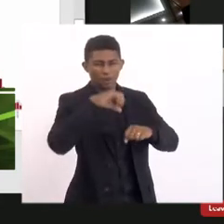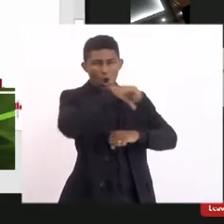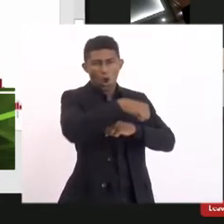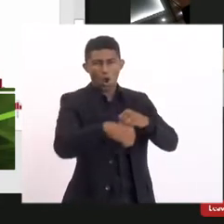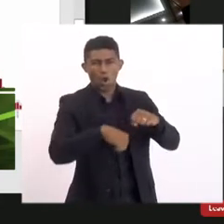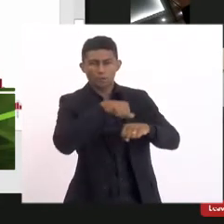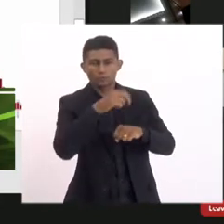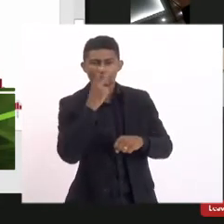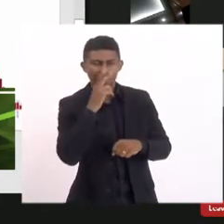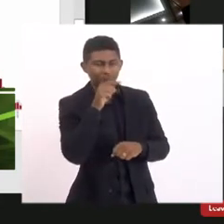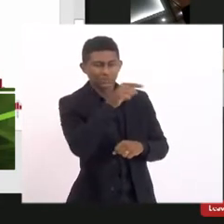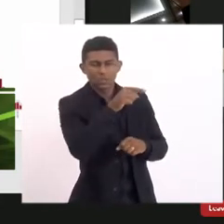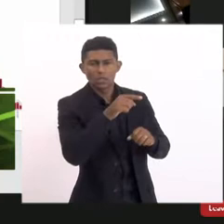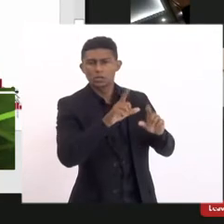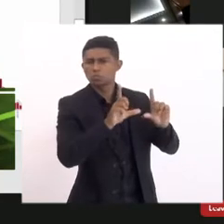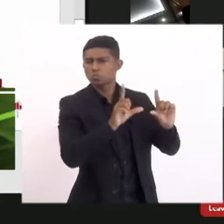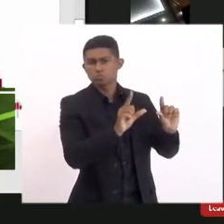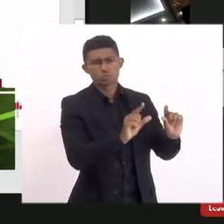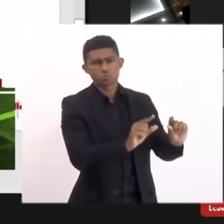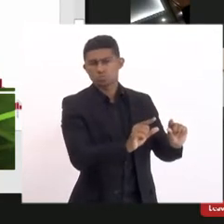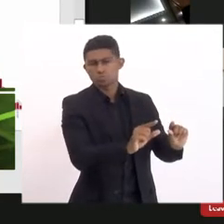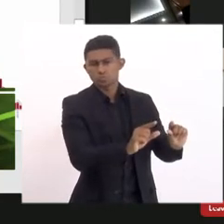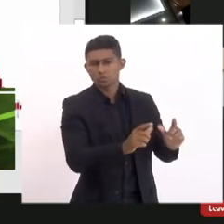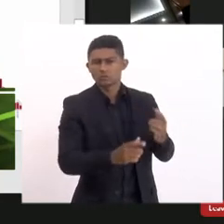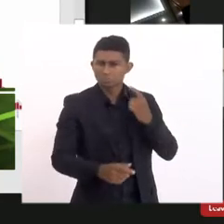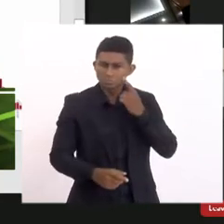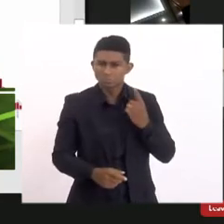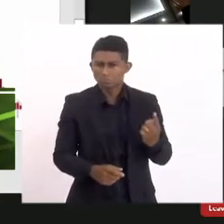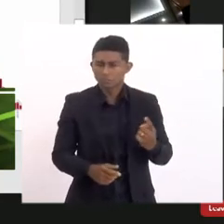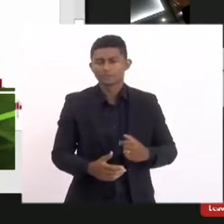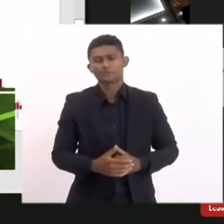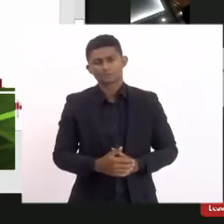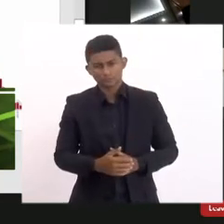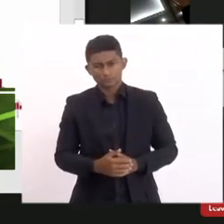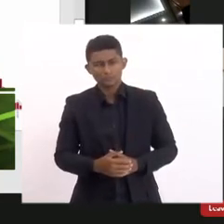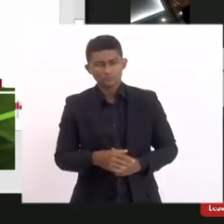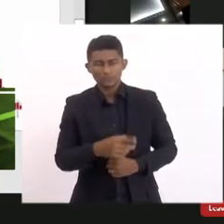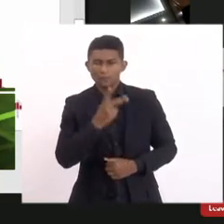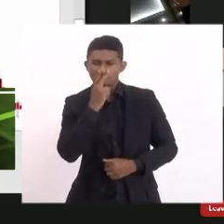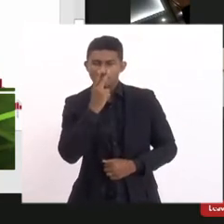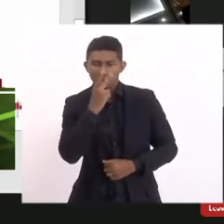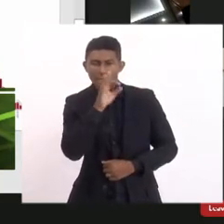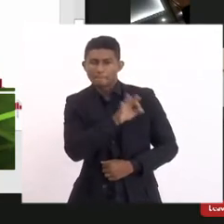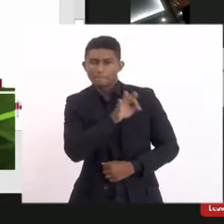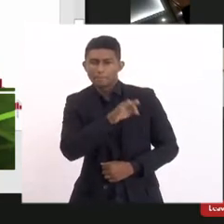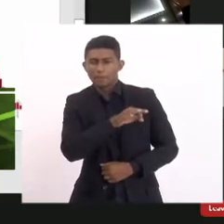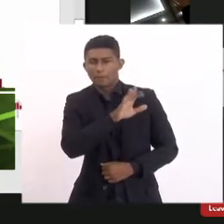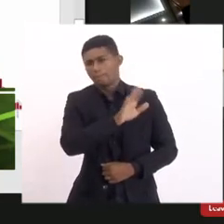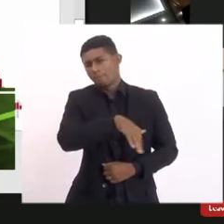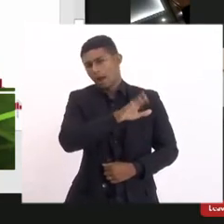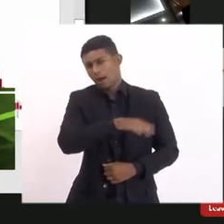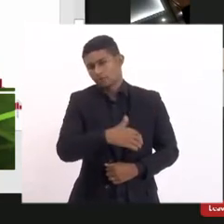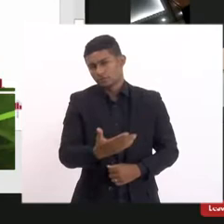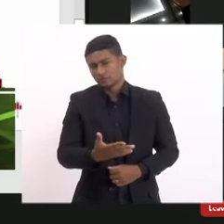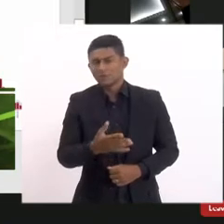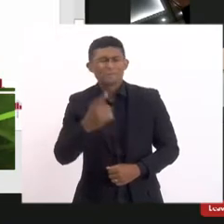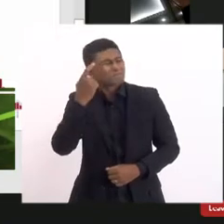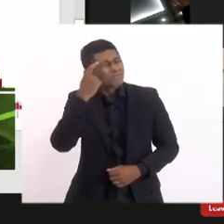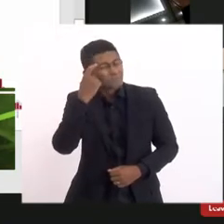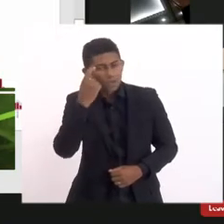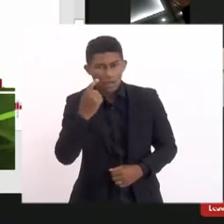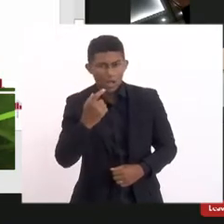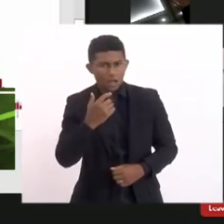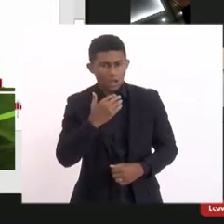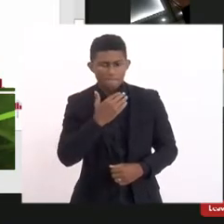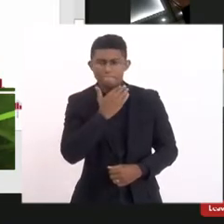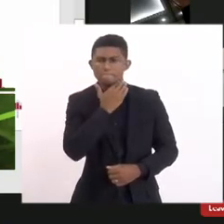segue praticamente o mesmo padrão das internações. Então, a gente teve um número muito baixo. Não que óbitos